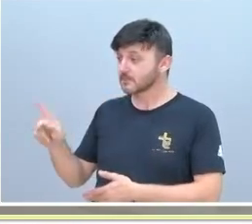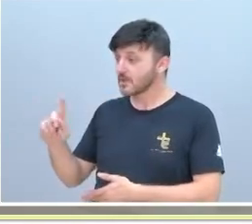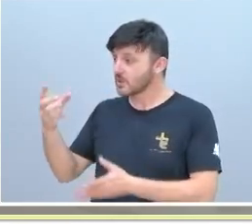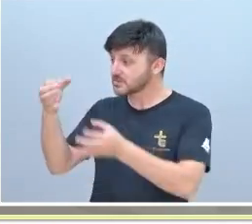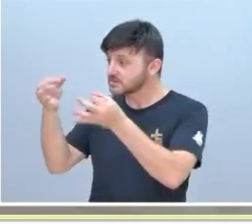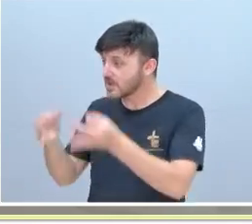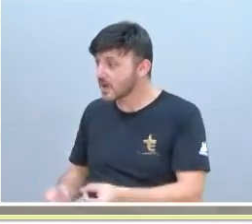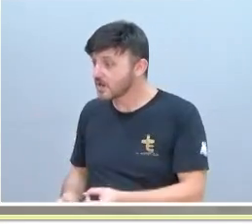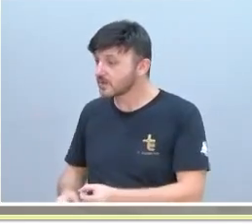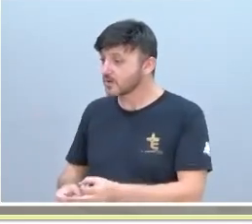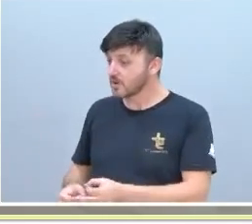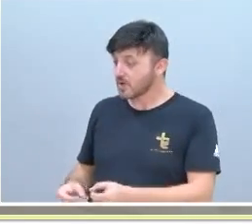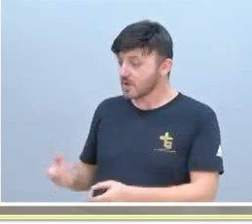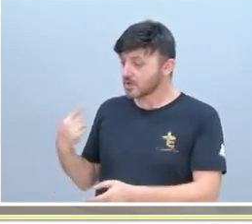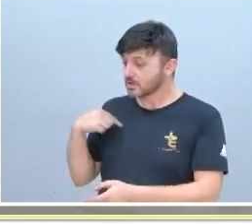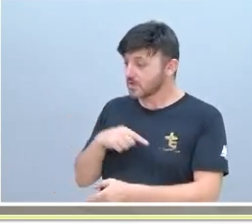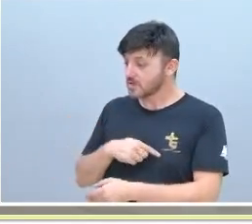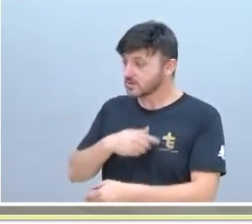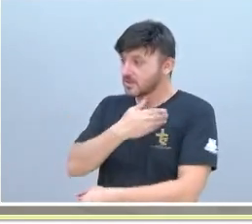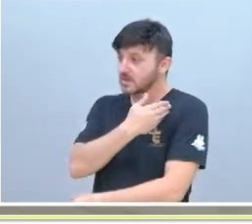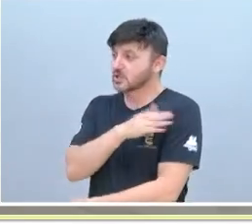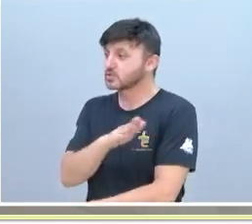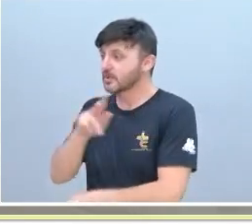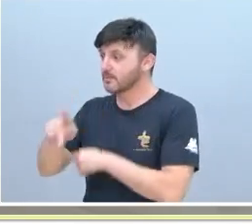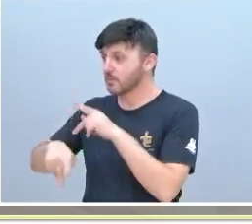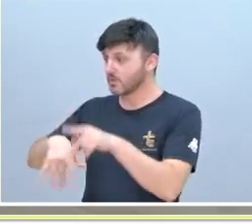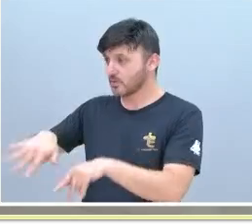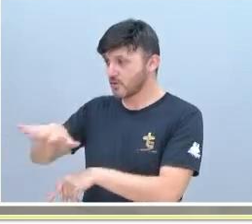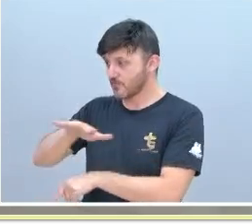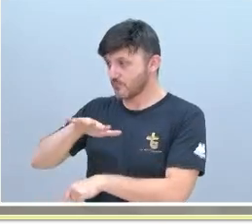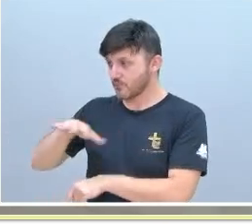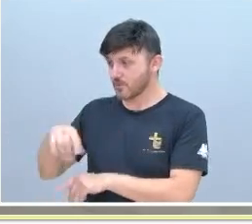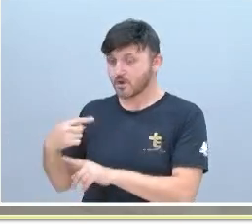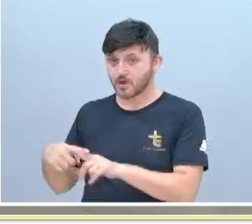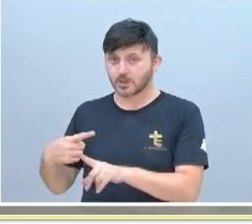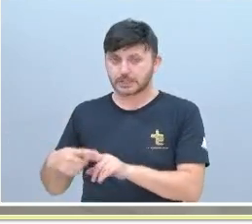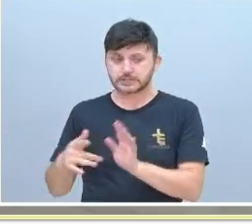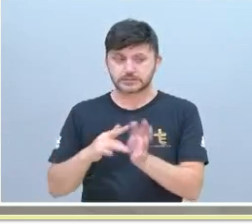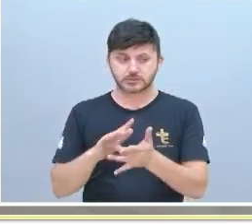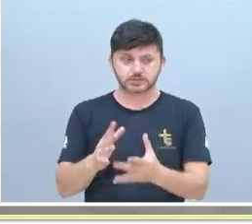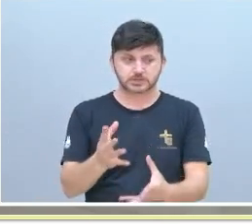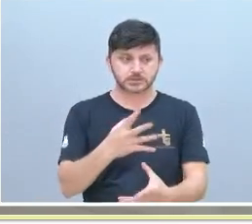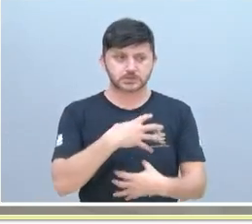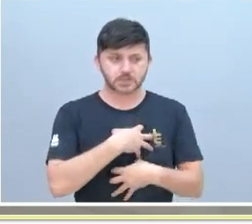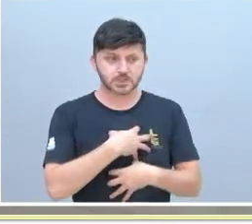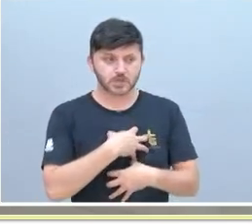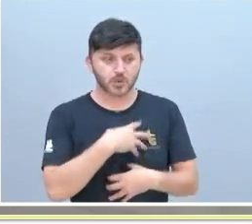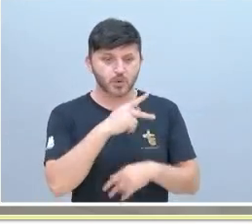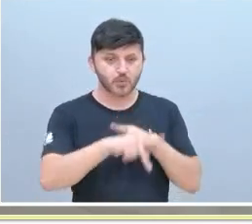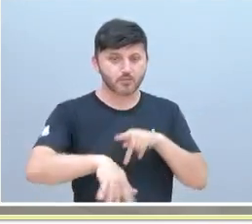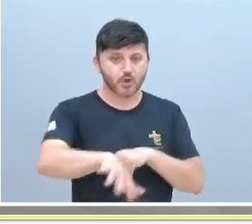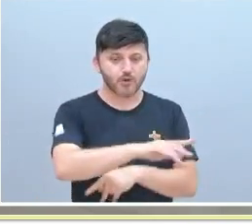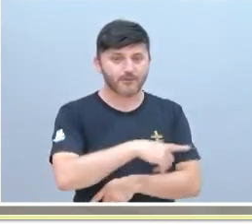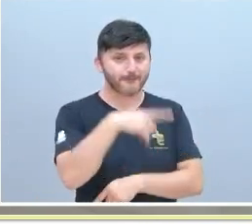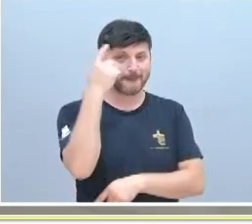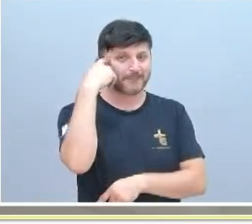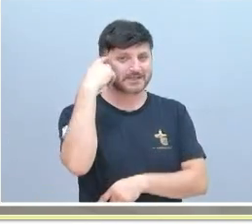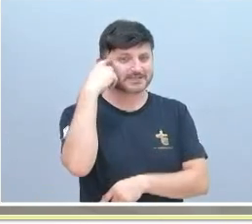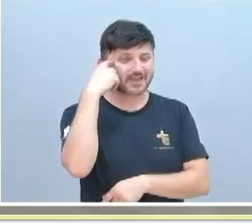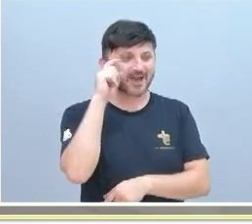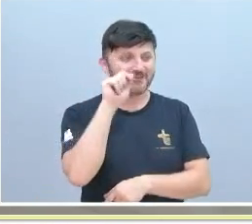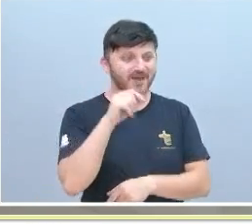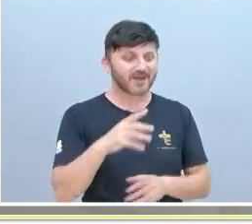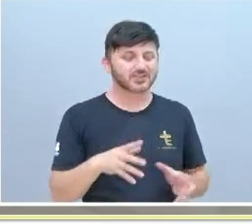e foi a partir da dureza do coração do povo de Israel que a mensagem de Jesus foi se